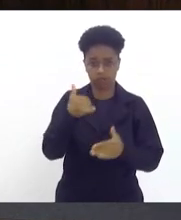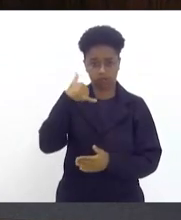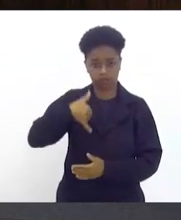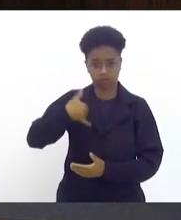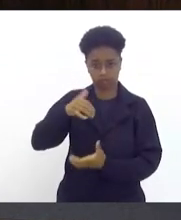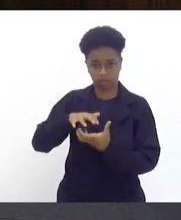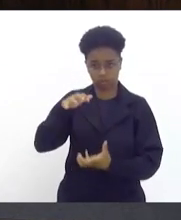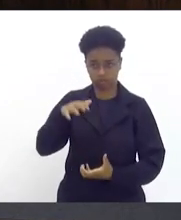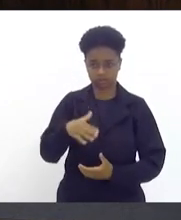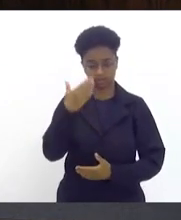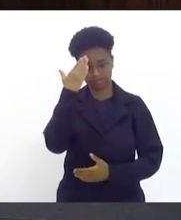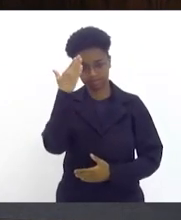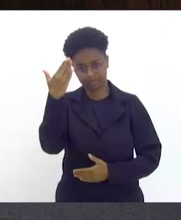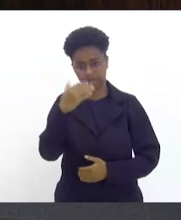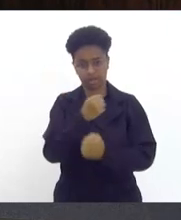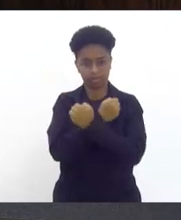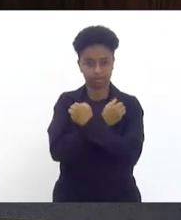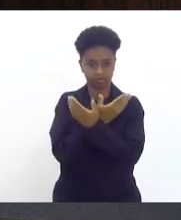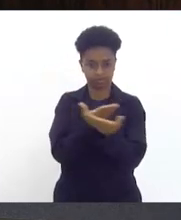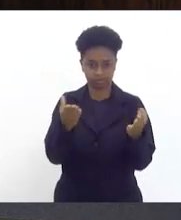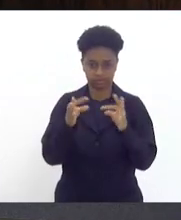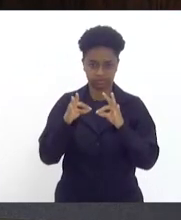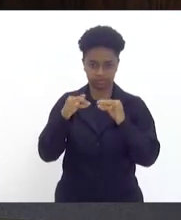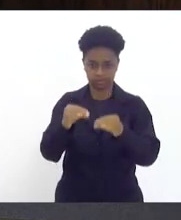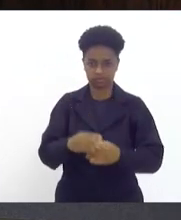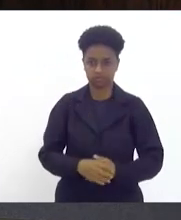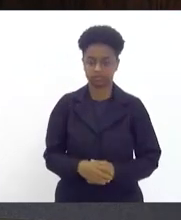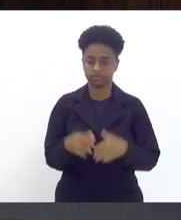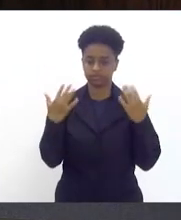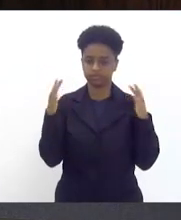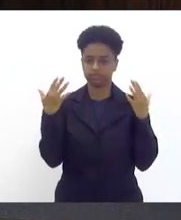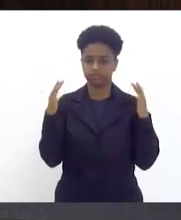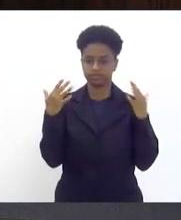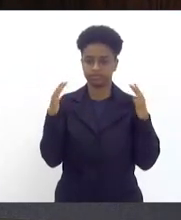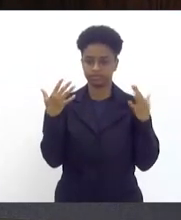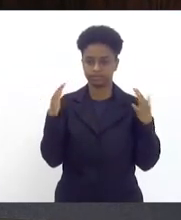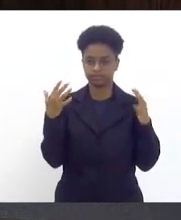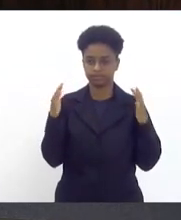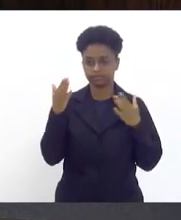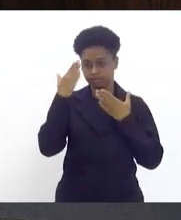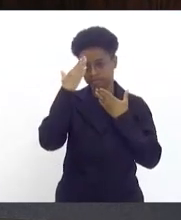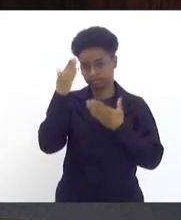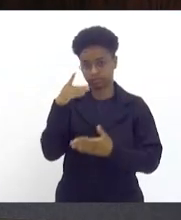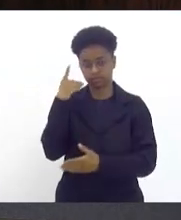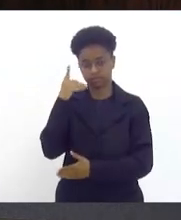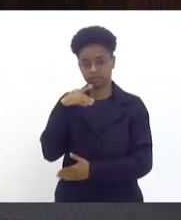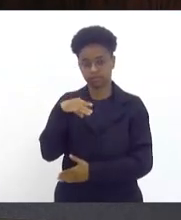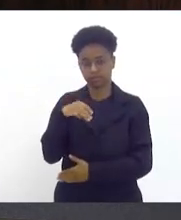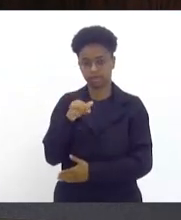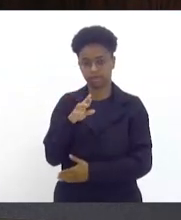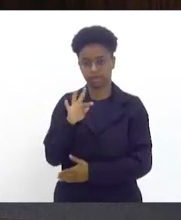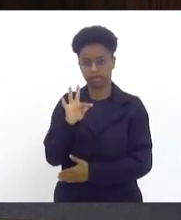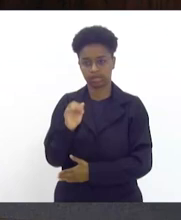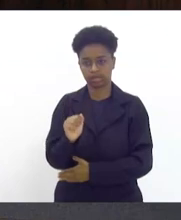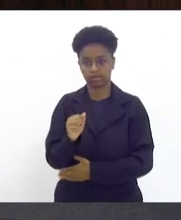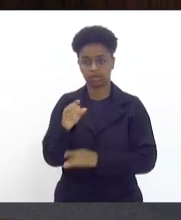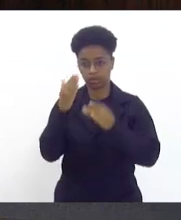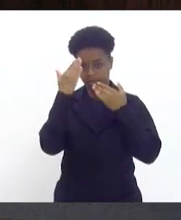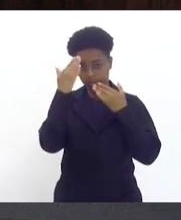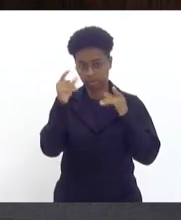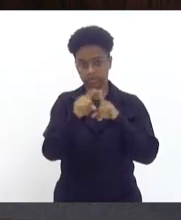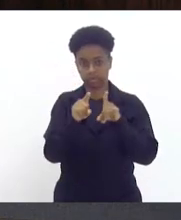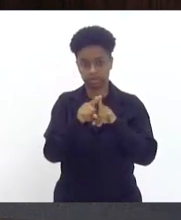obrigada um abraço a todos e todos muito obrigado obrigado deputada Marta Rocha Muito obrigado também